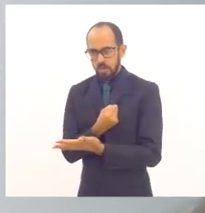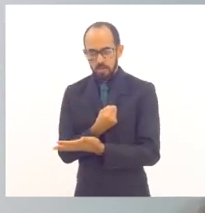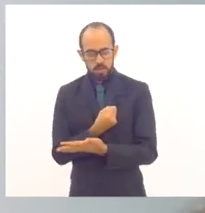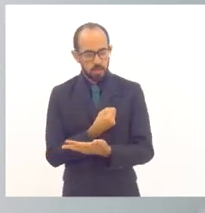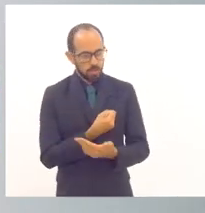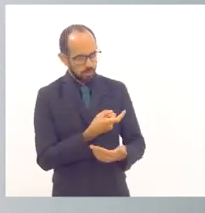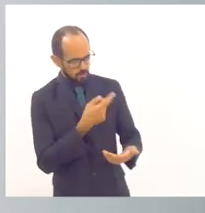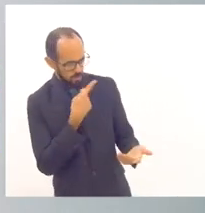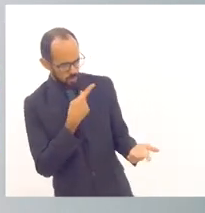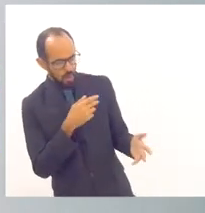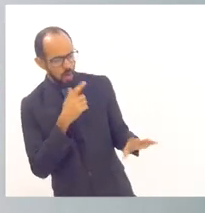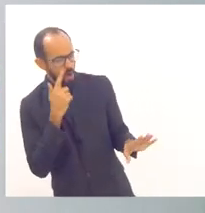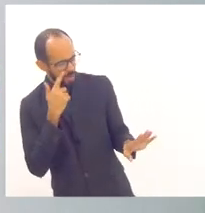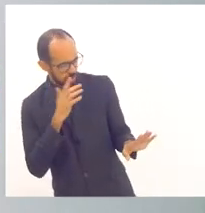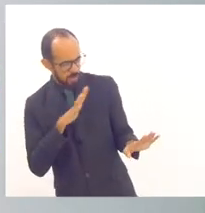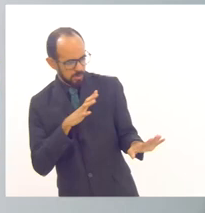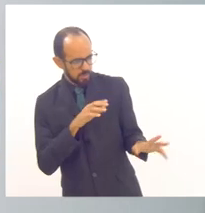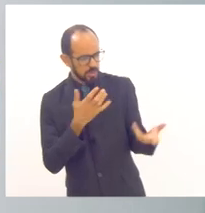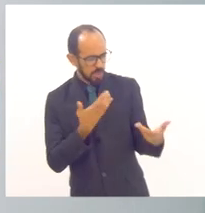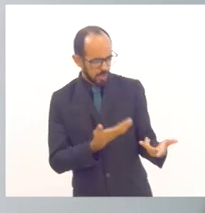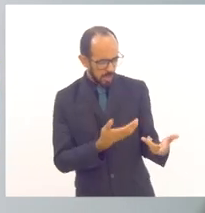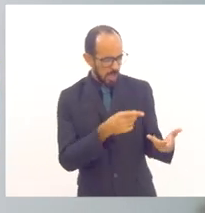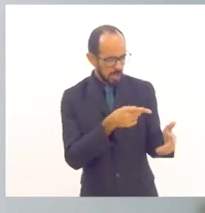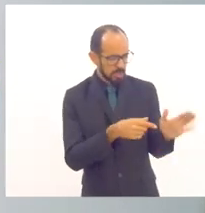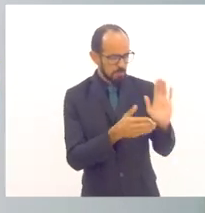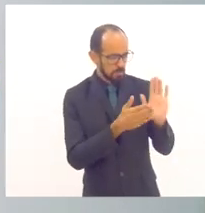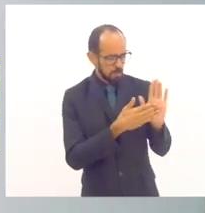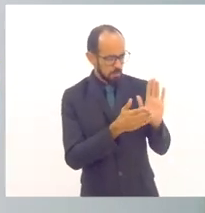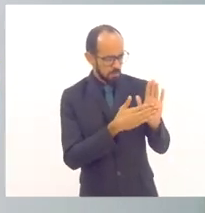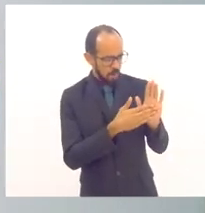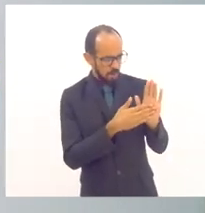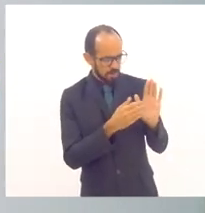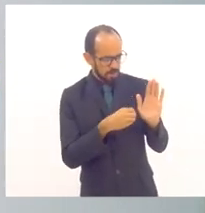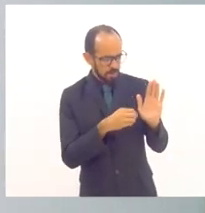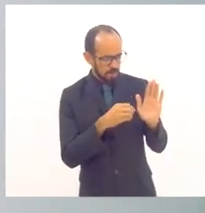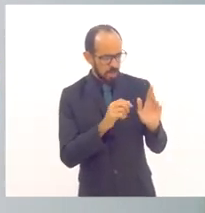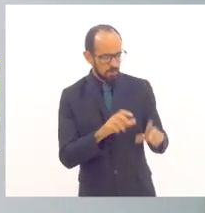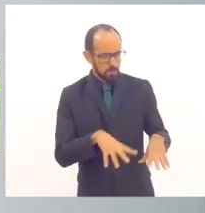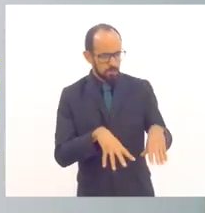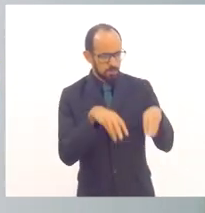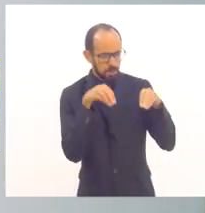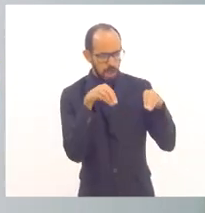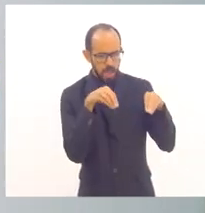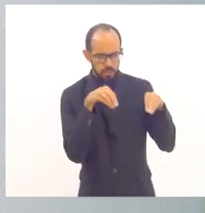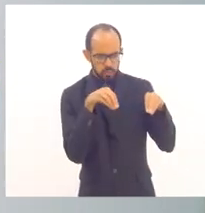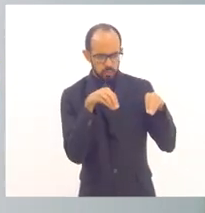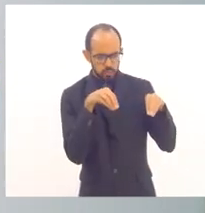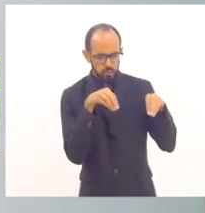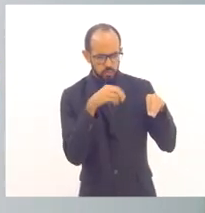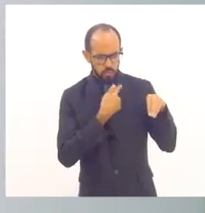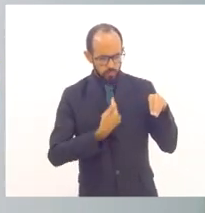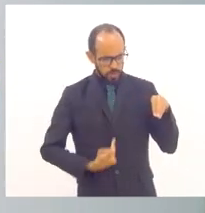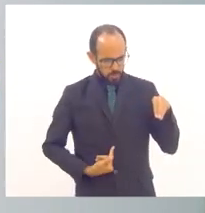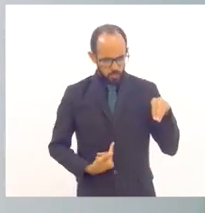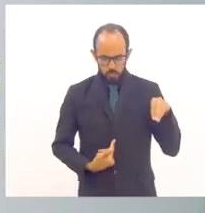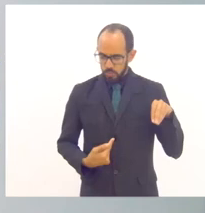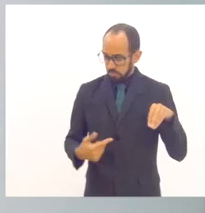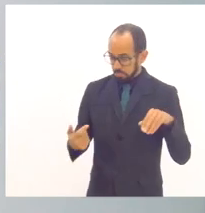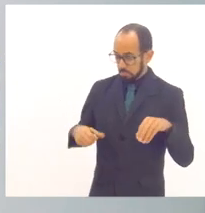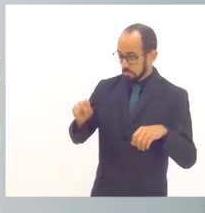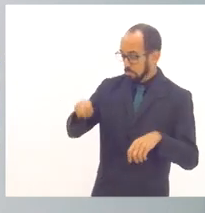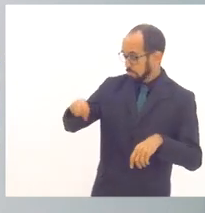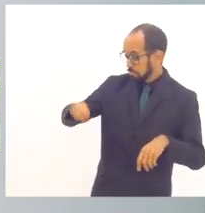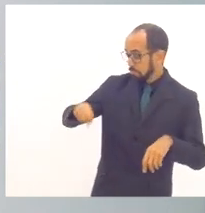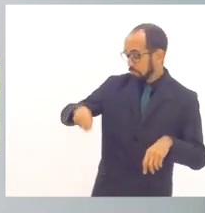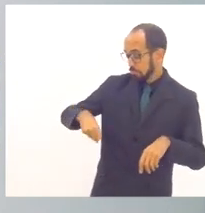assim, rapaz, você quer levar essa proposta lá para o Palácio? Eu falei, levo.